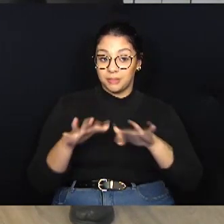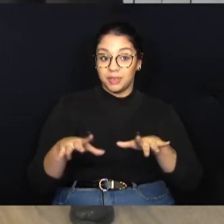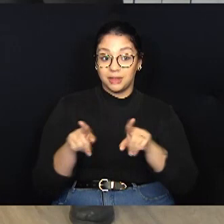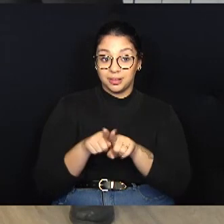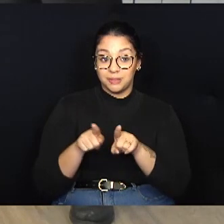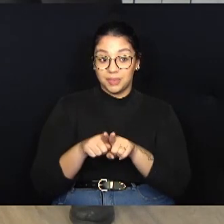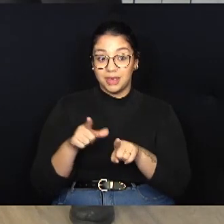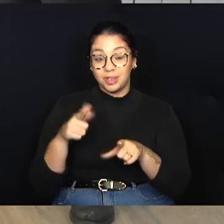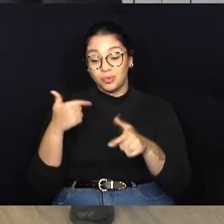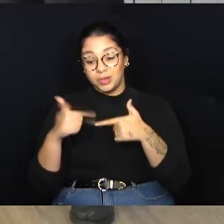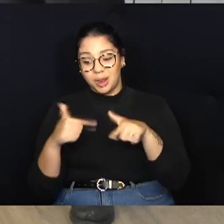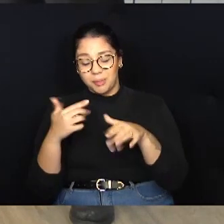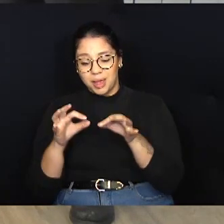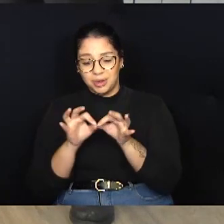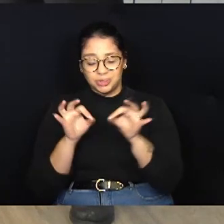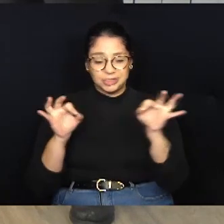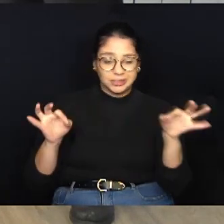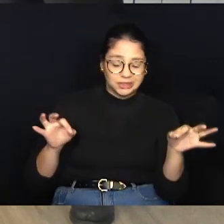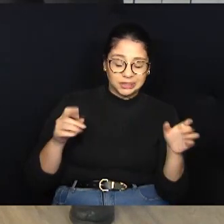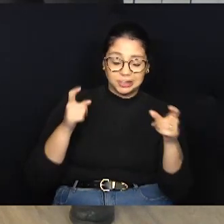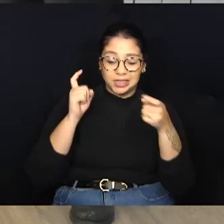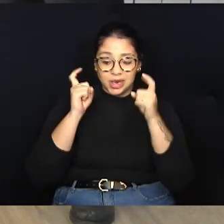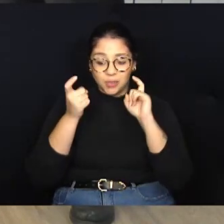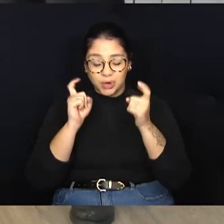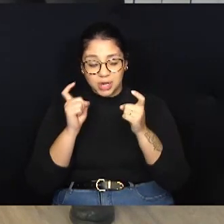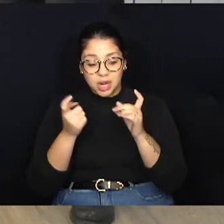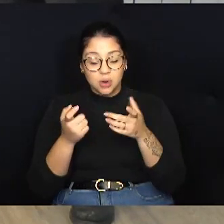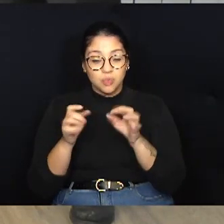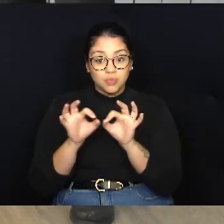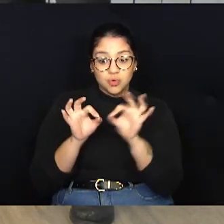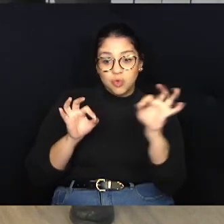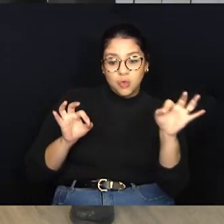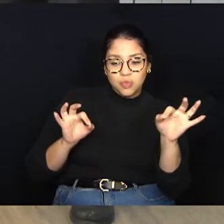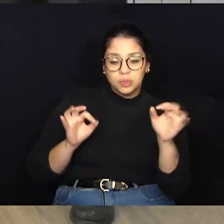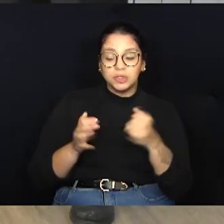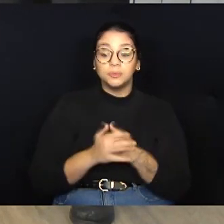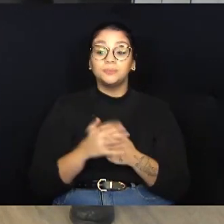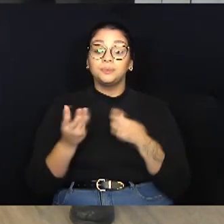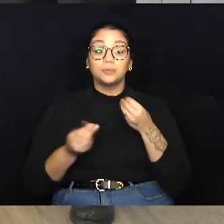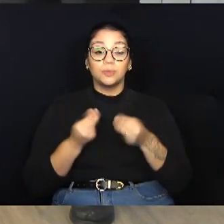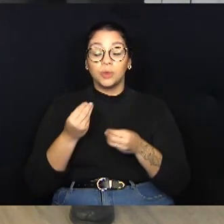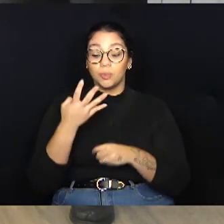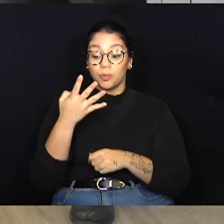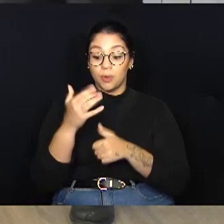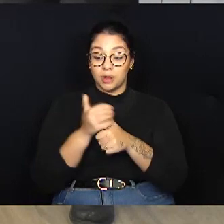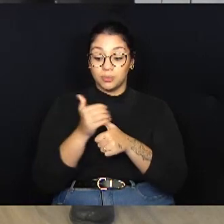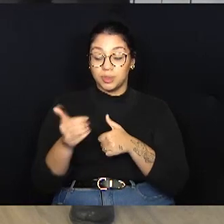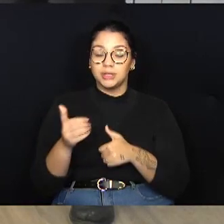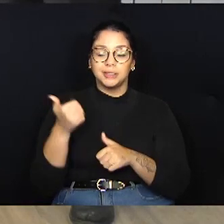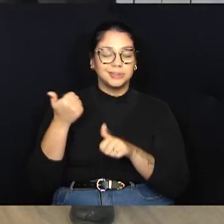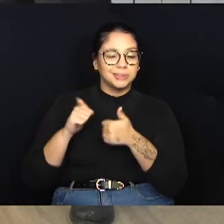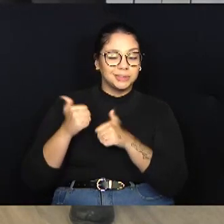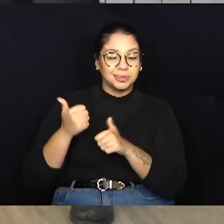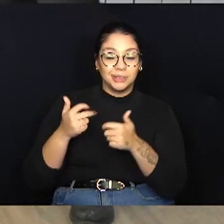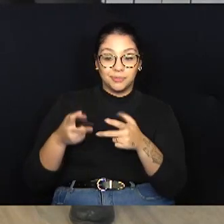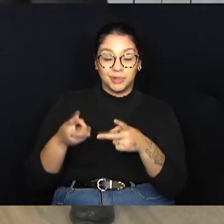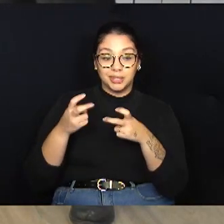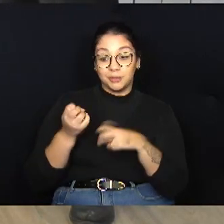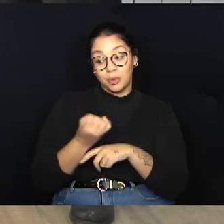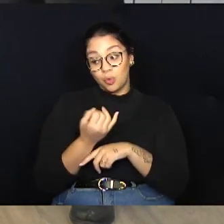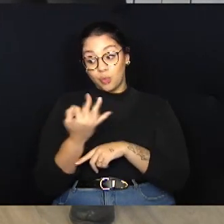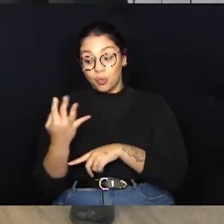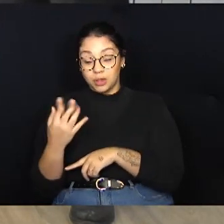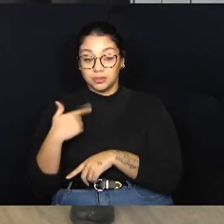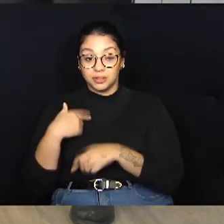à distância, com reuniões remotas. Então, como é que foi este quarto mandato, a avaliação que o senhor faz dos números que eu citei, mas também